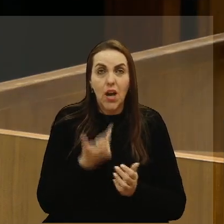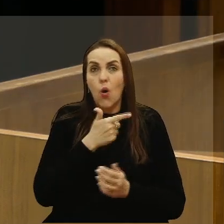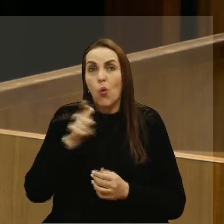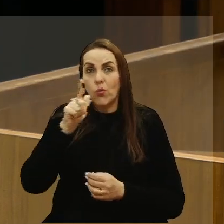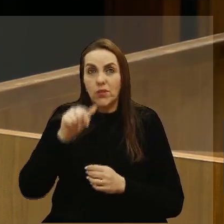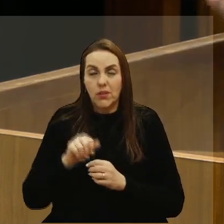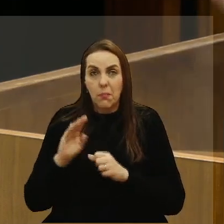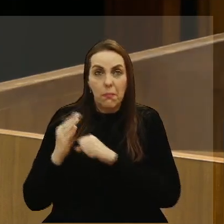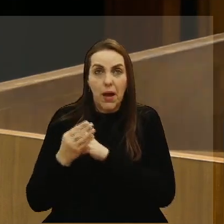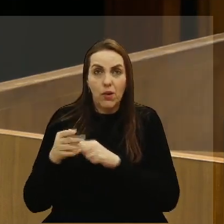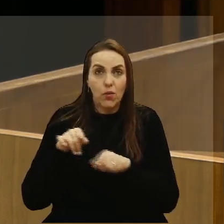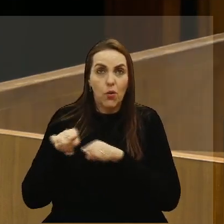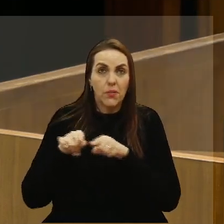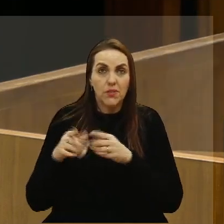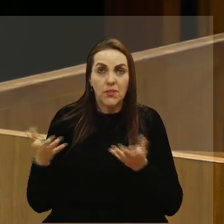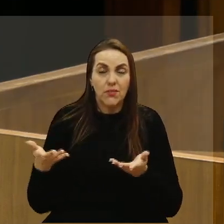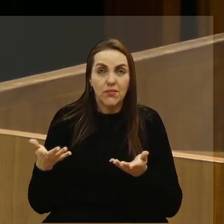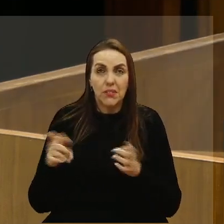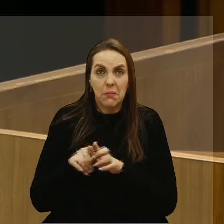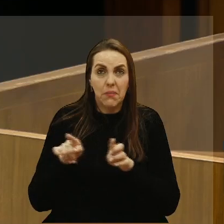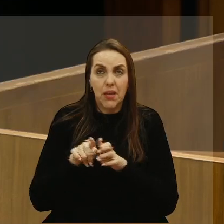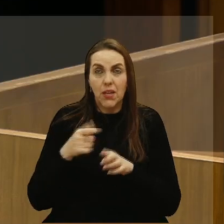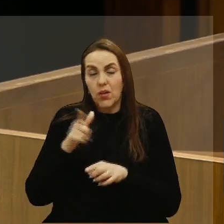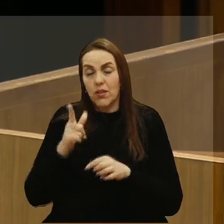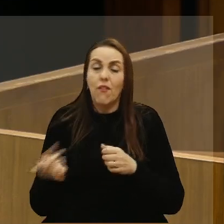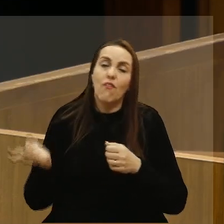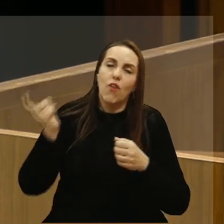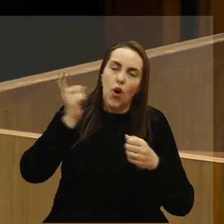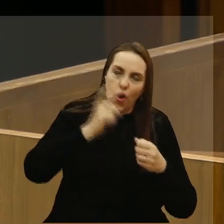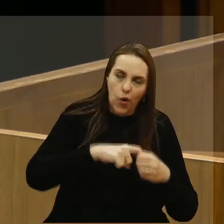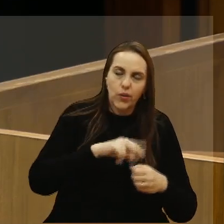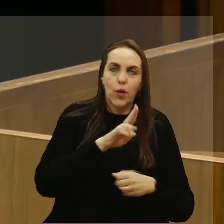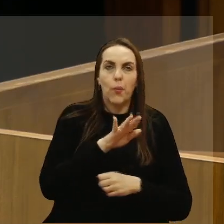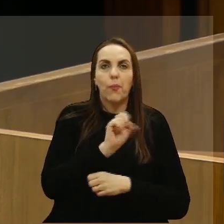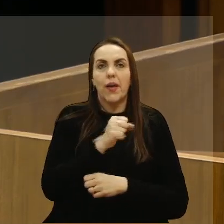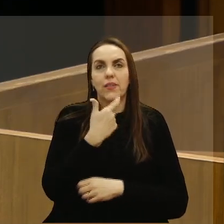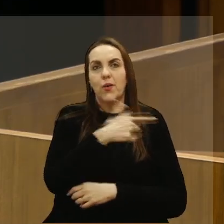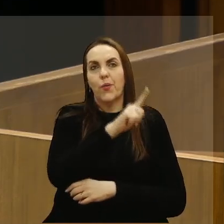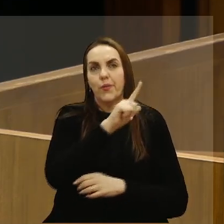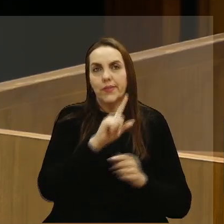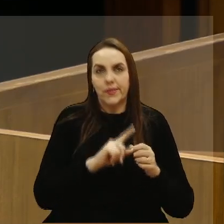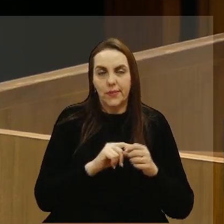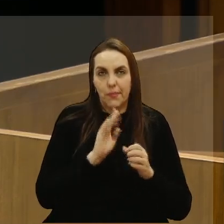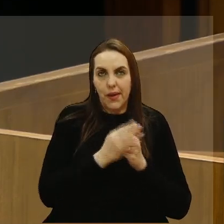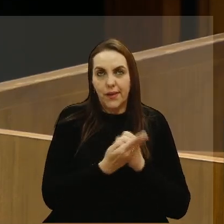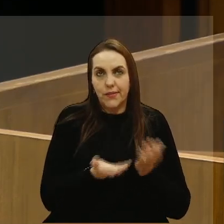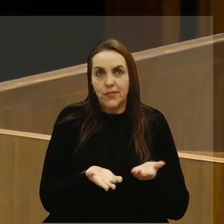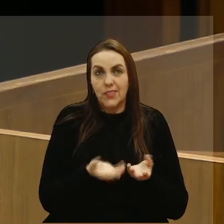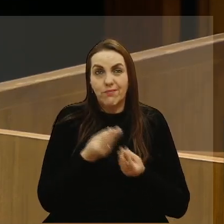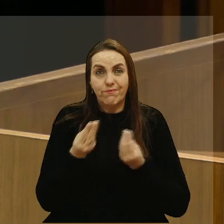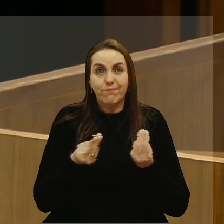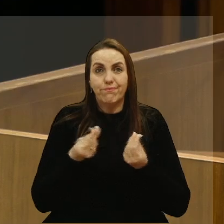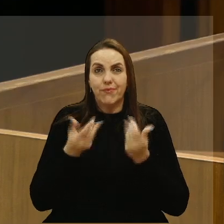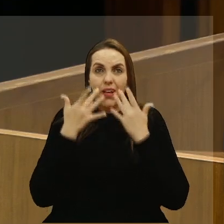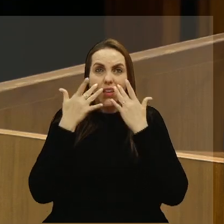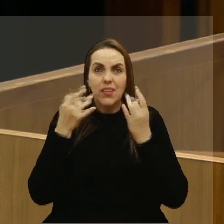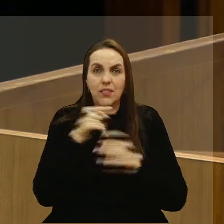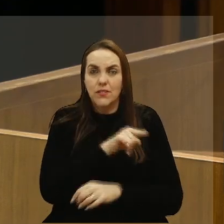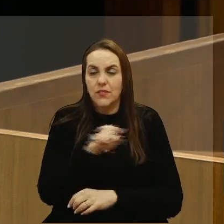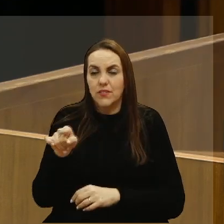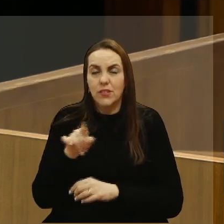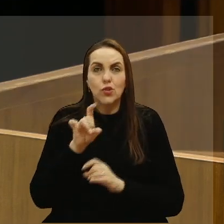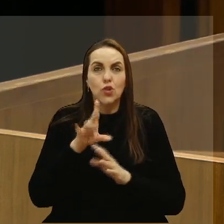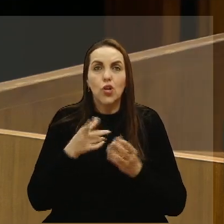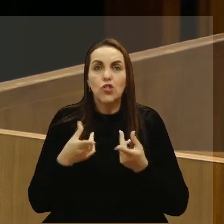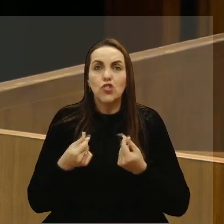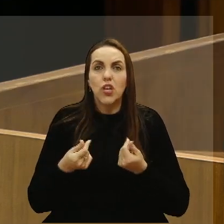bairro, eles vão mandar de volta para a UBS de origem. Então, colegas, eu chamo a atenção aqui para vocês que o que nós estamos fazendo é botando